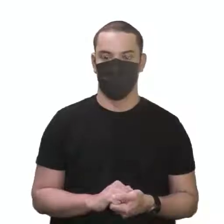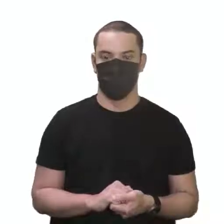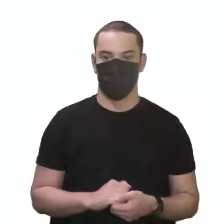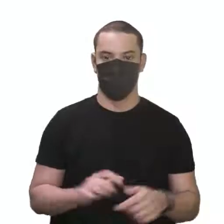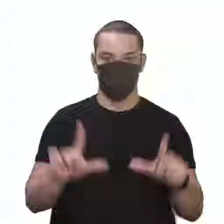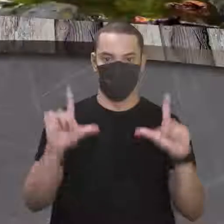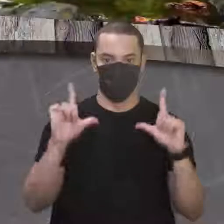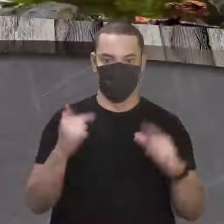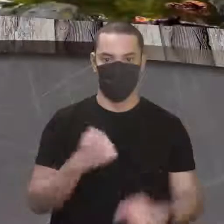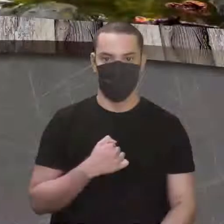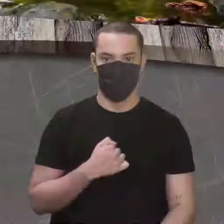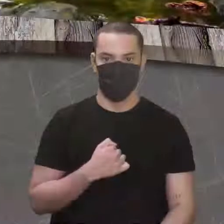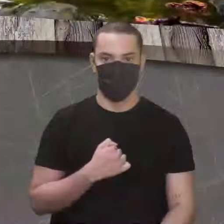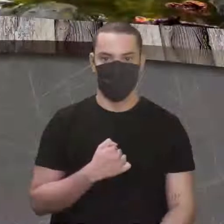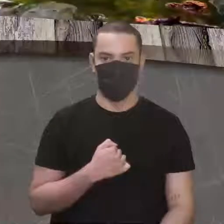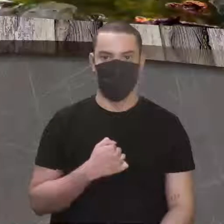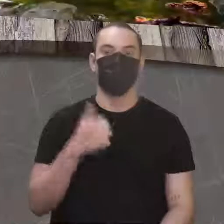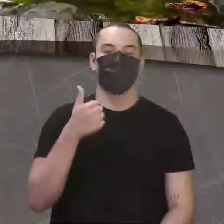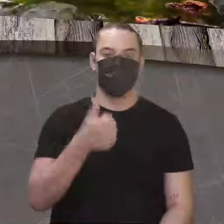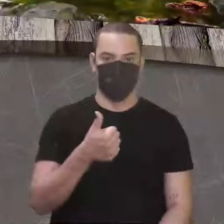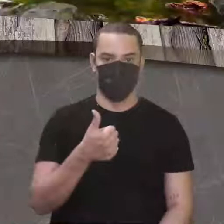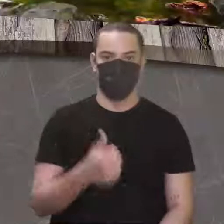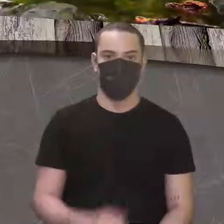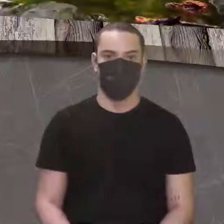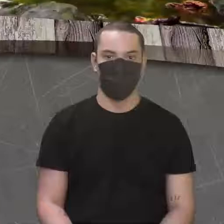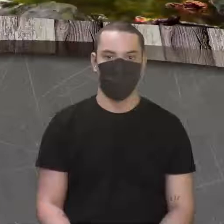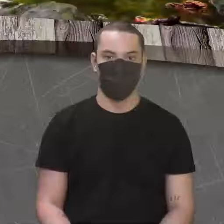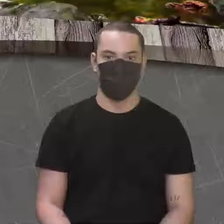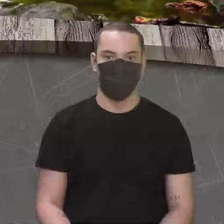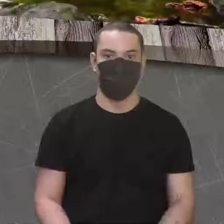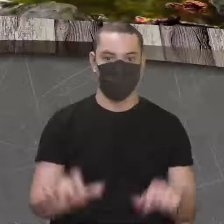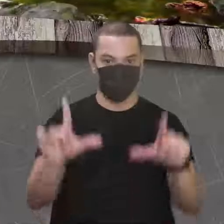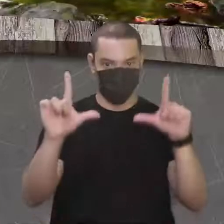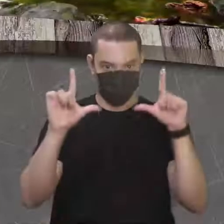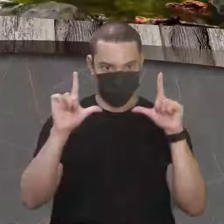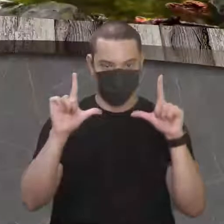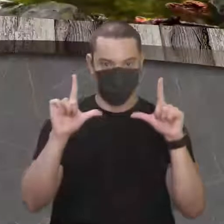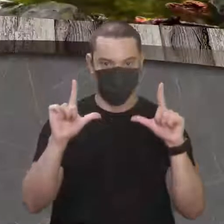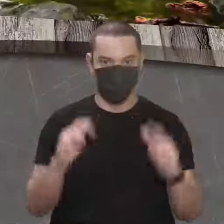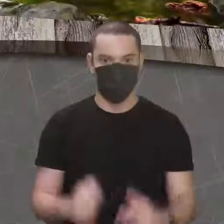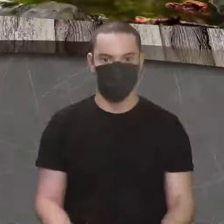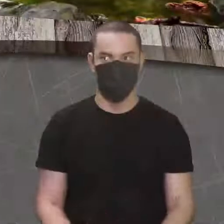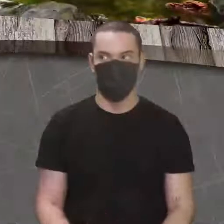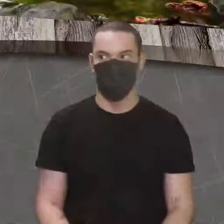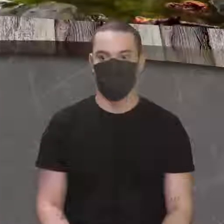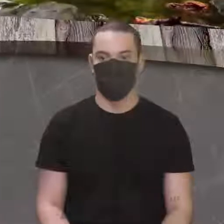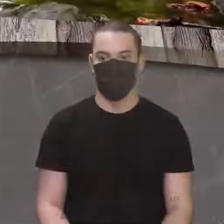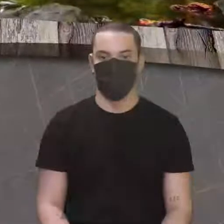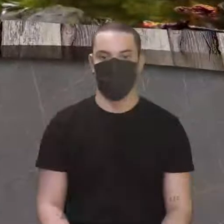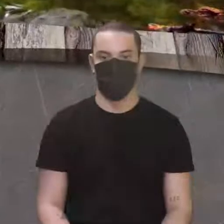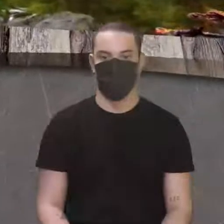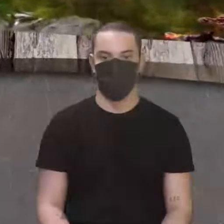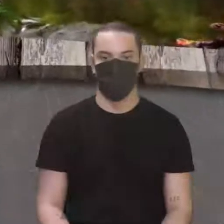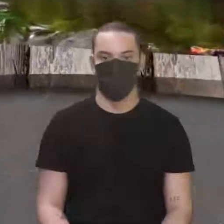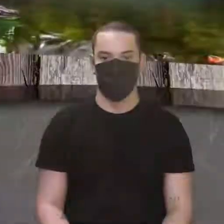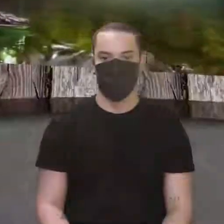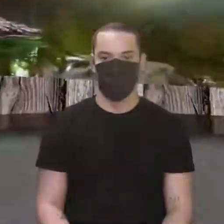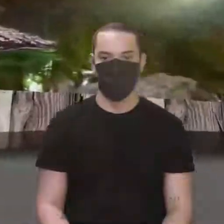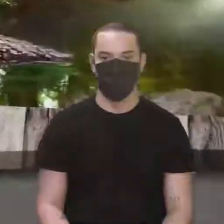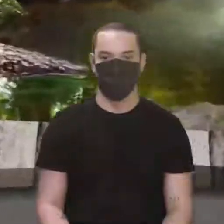Em mim. Aí. Tchum. Aproxima aqui. Dá um...